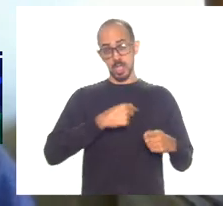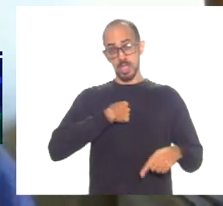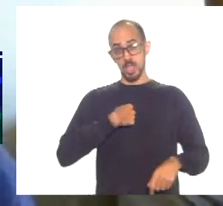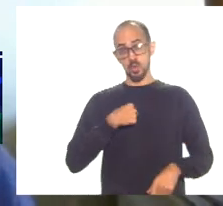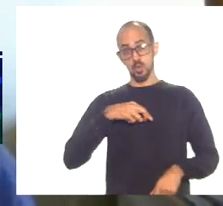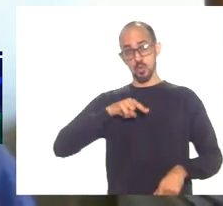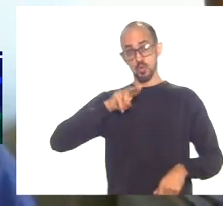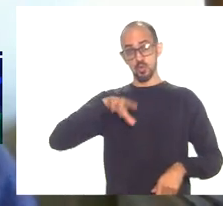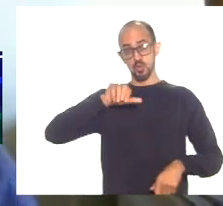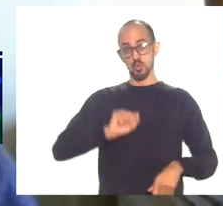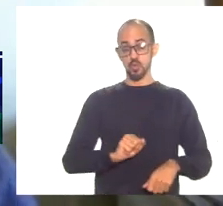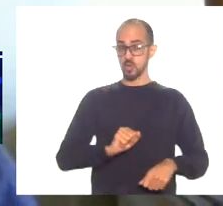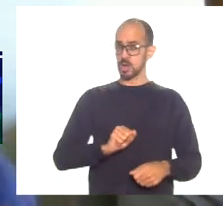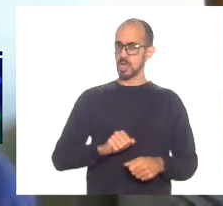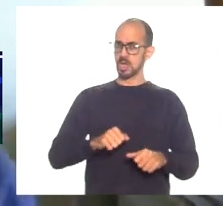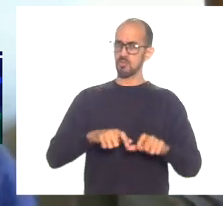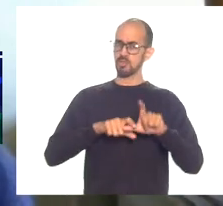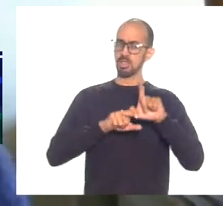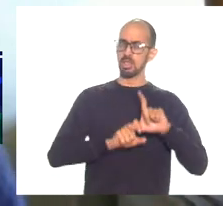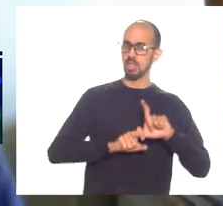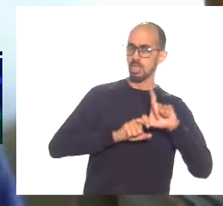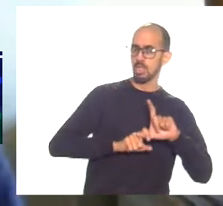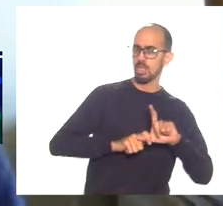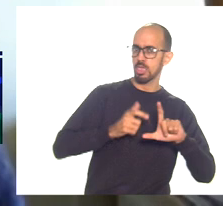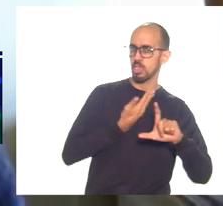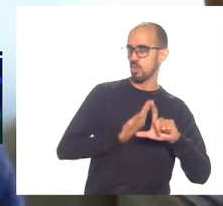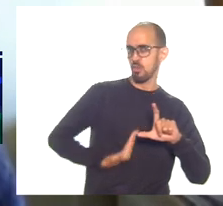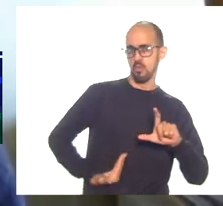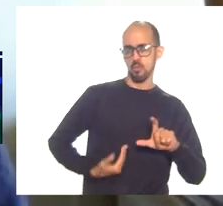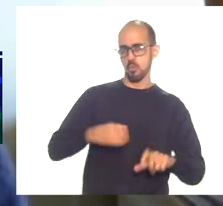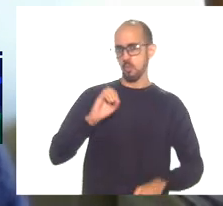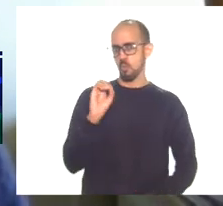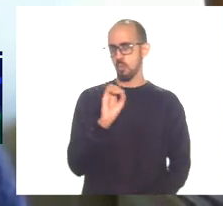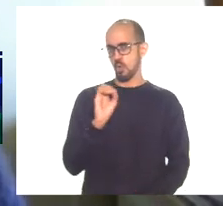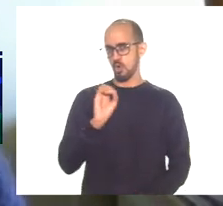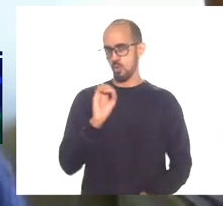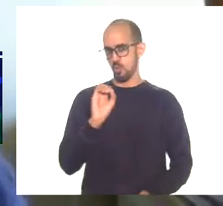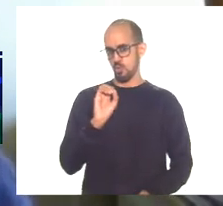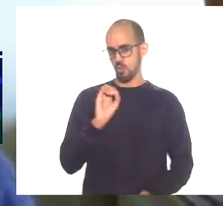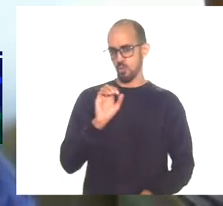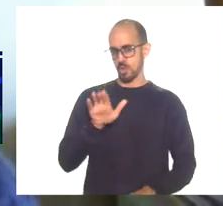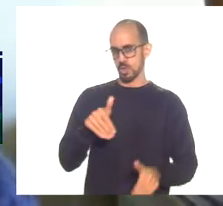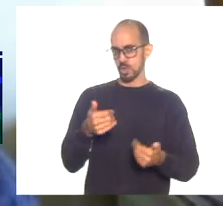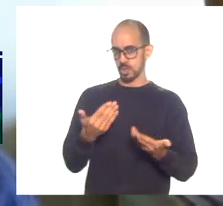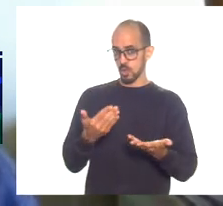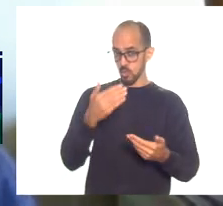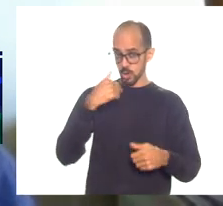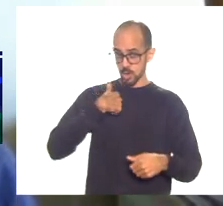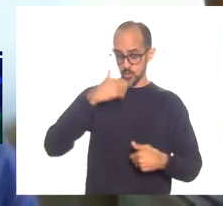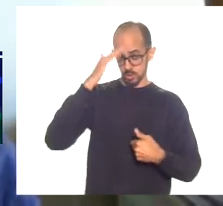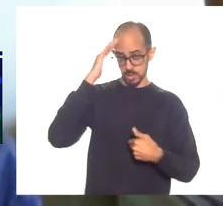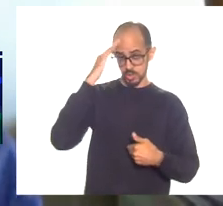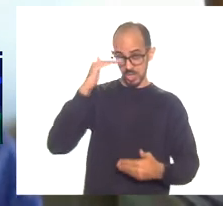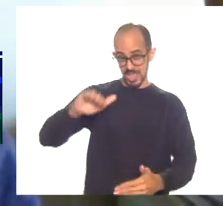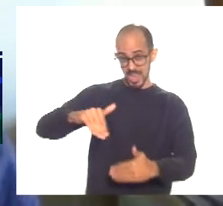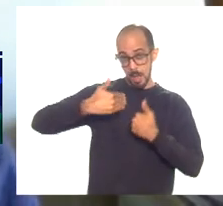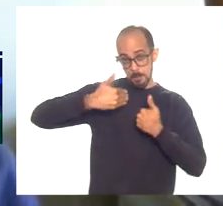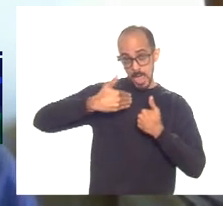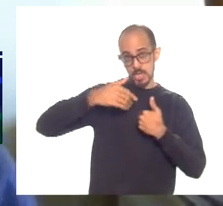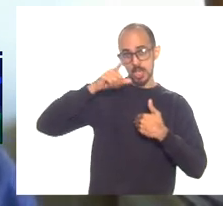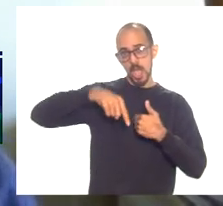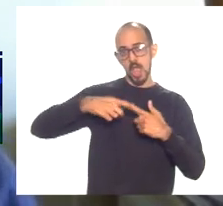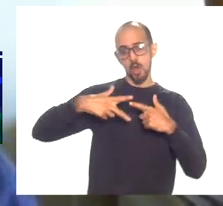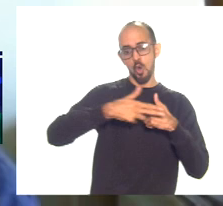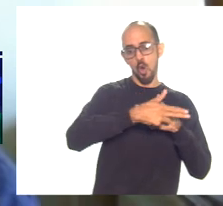dependente de governo nenhum e tô entendendo que ameaça e será cortar cargos no